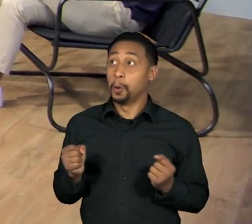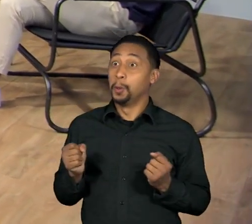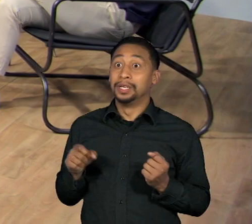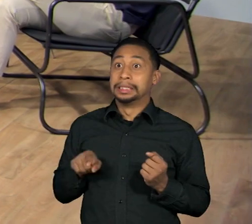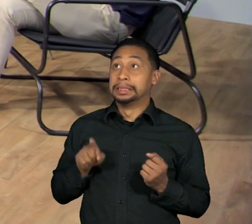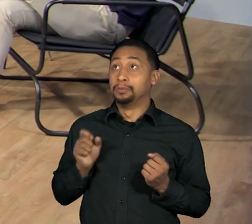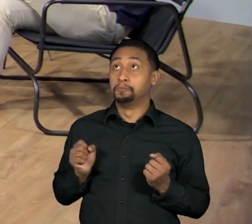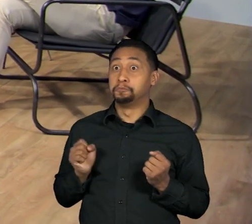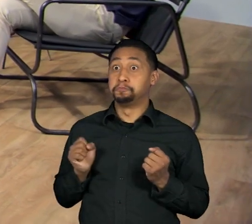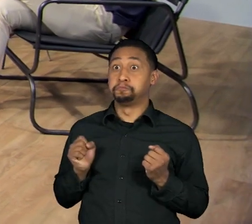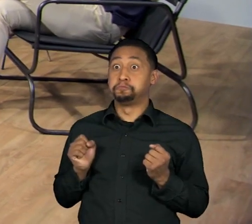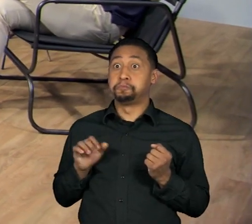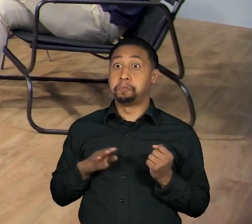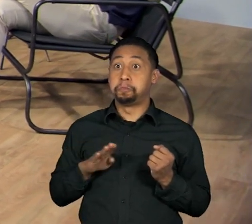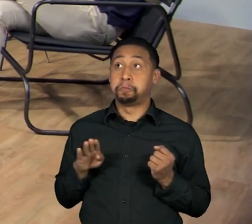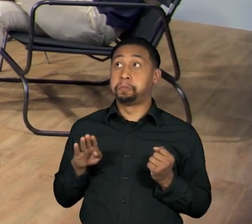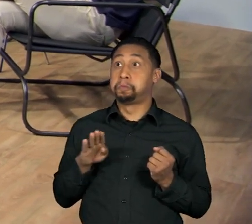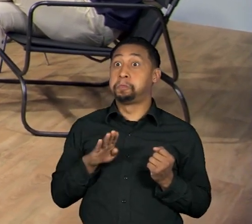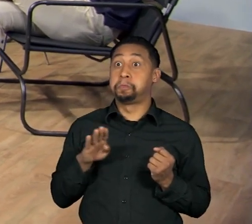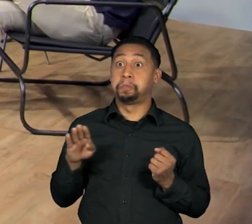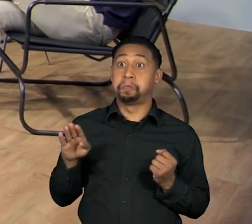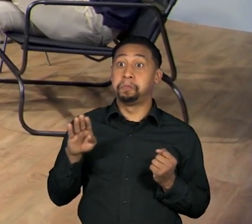Porto Alegre, eu disse assim,